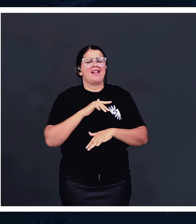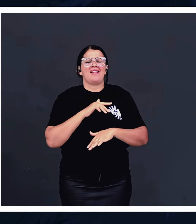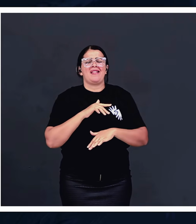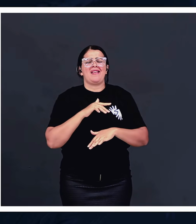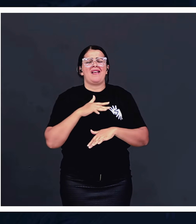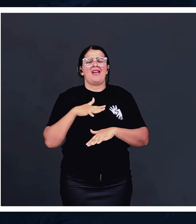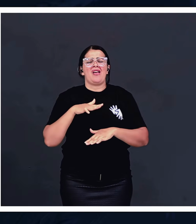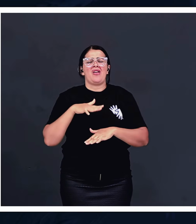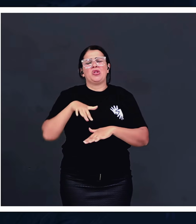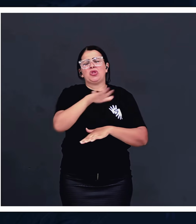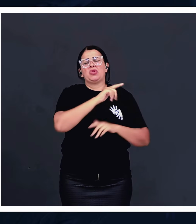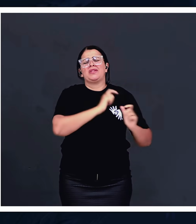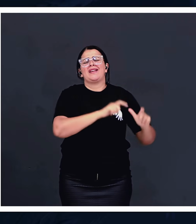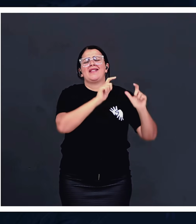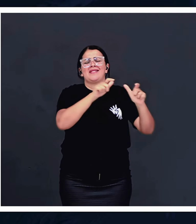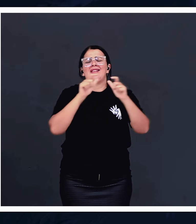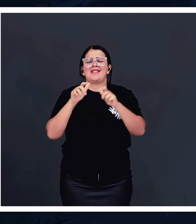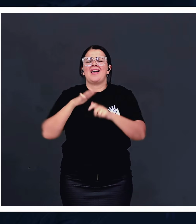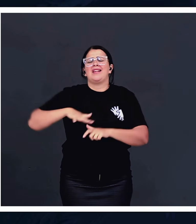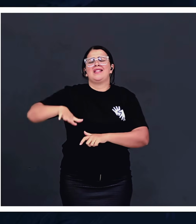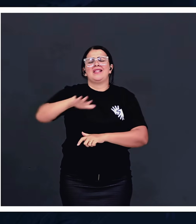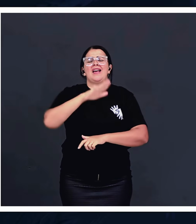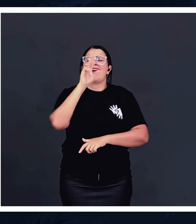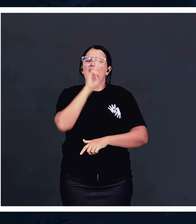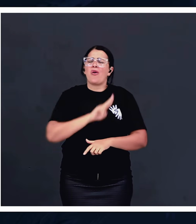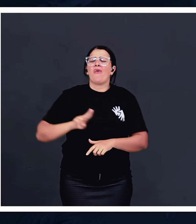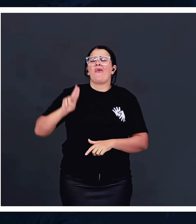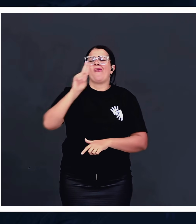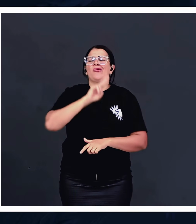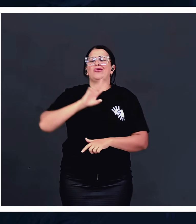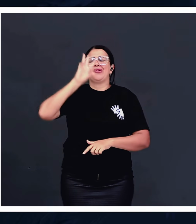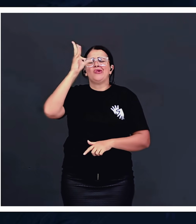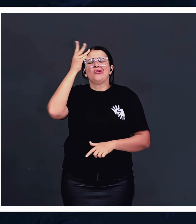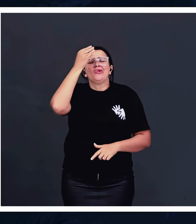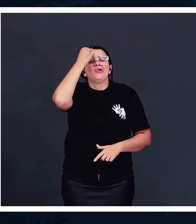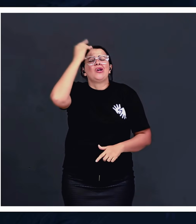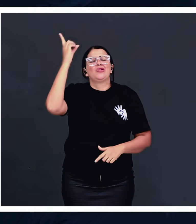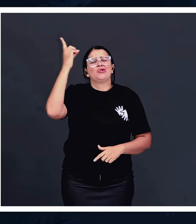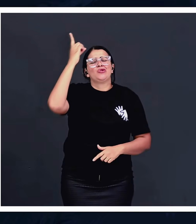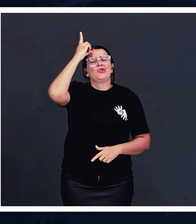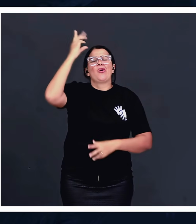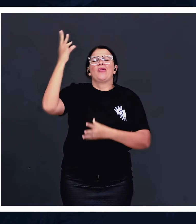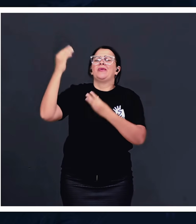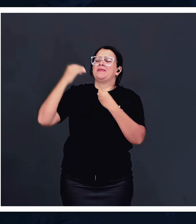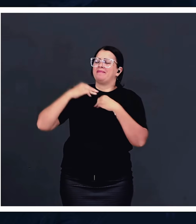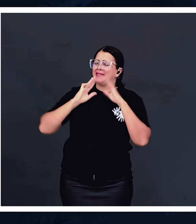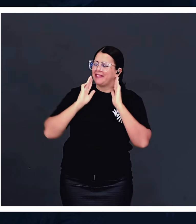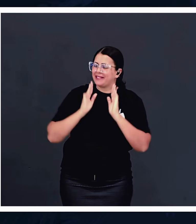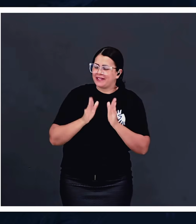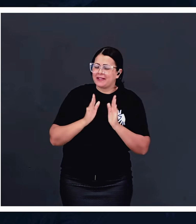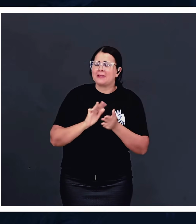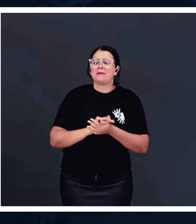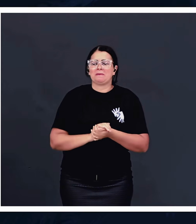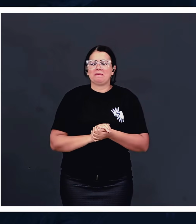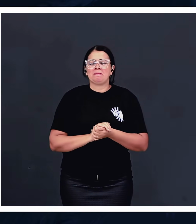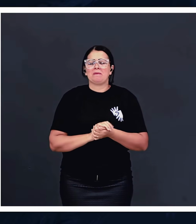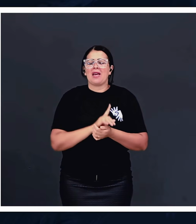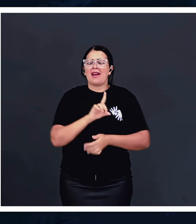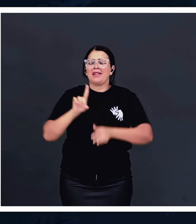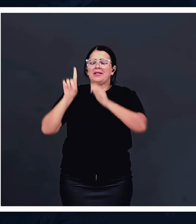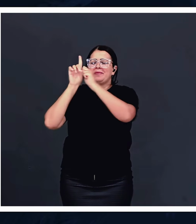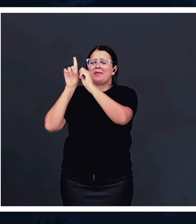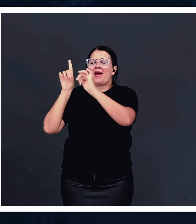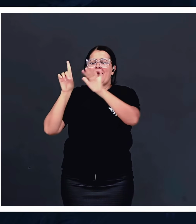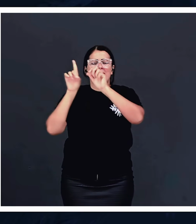todas as áreas, que usam as suas habilidades, os dons que o Senhor deu, para